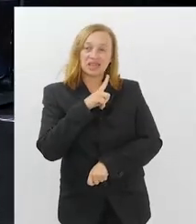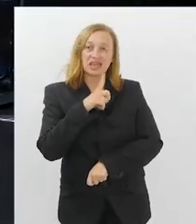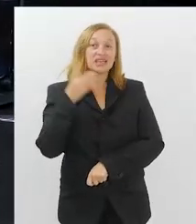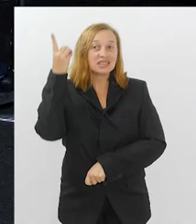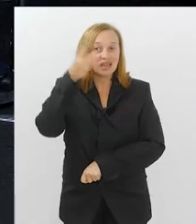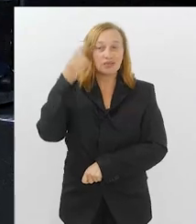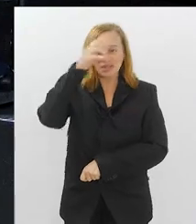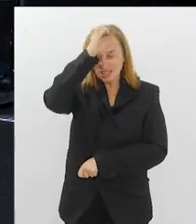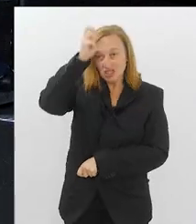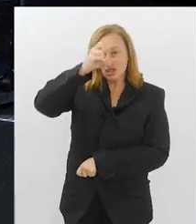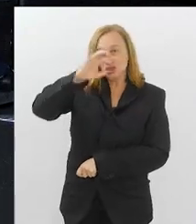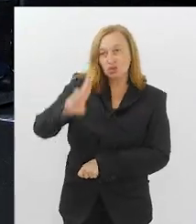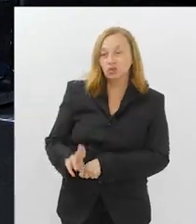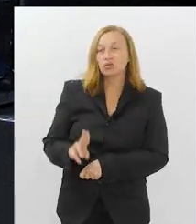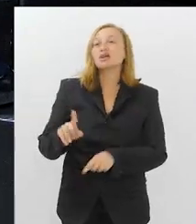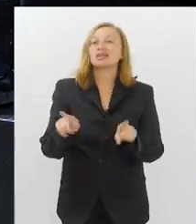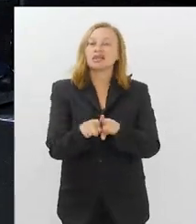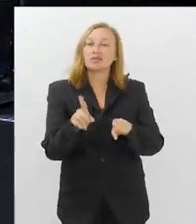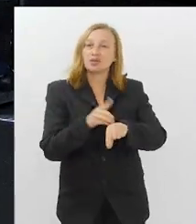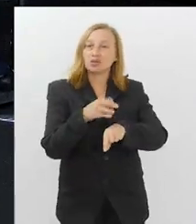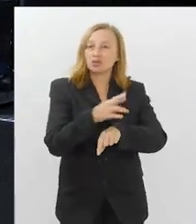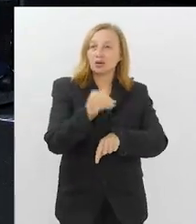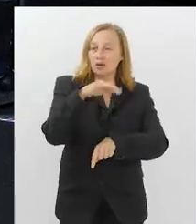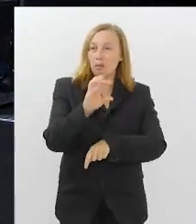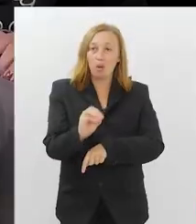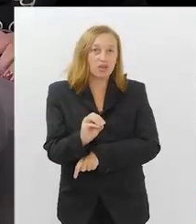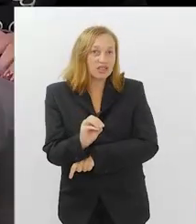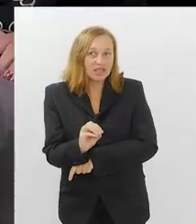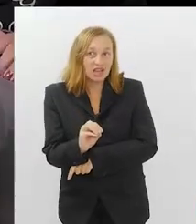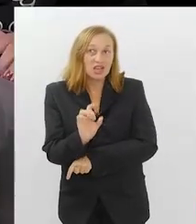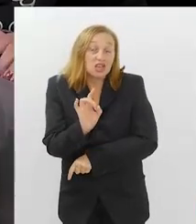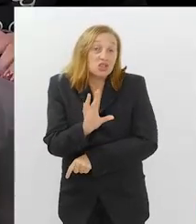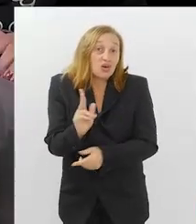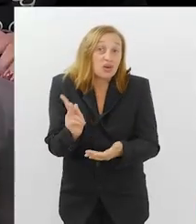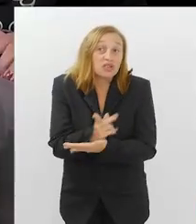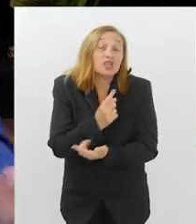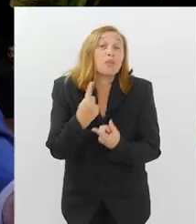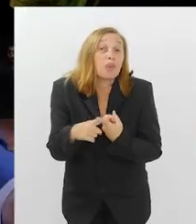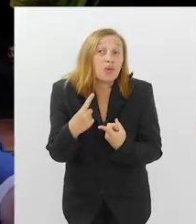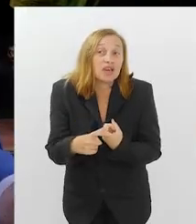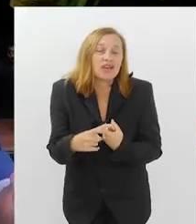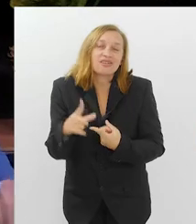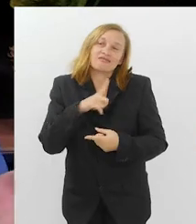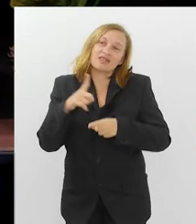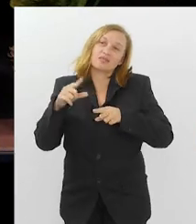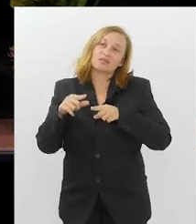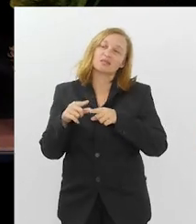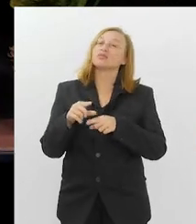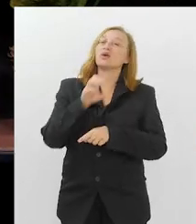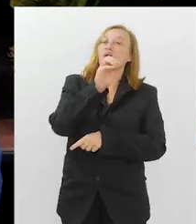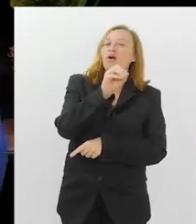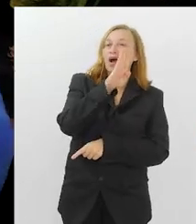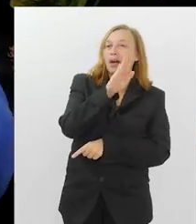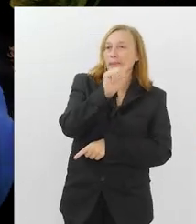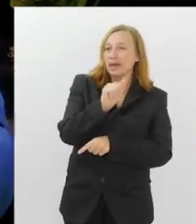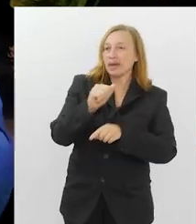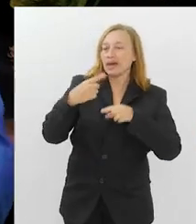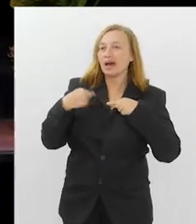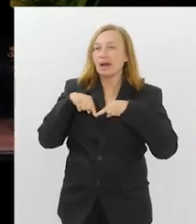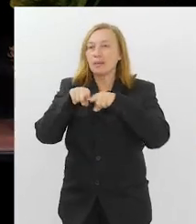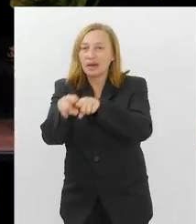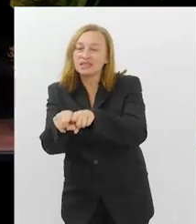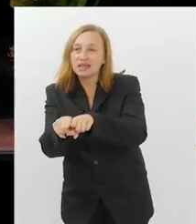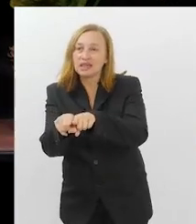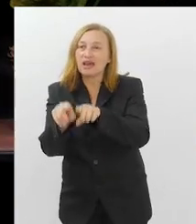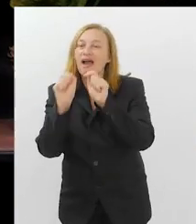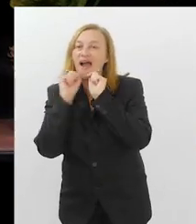super competentes, né? A deputada Tia Ju e a doutora Mônica Alexandre. Bom, isso só é possível porque nós temos uma parceria